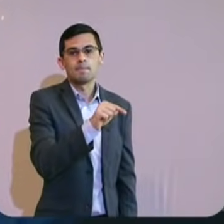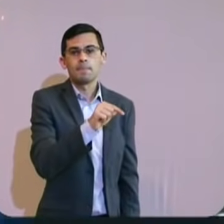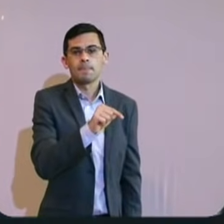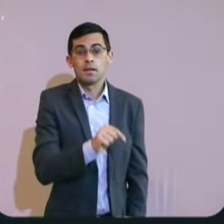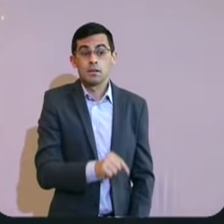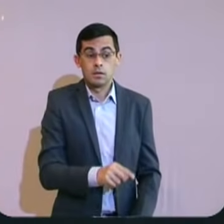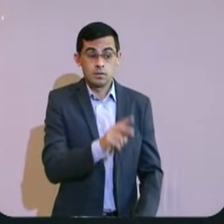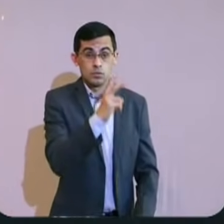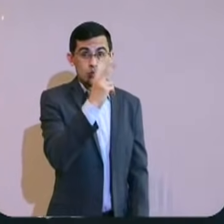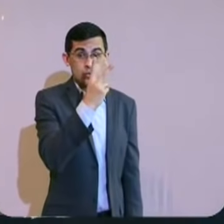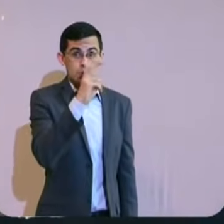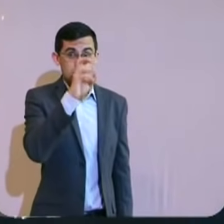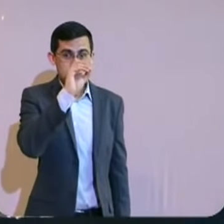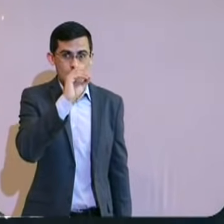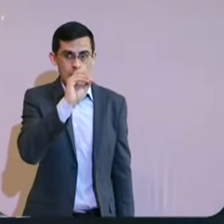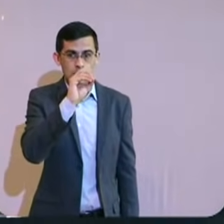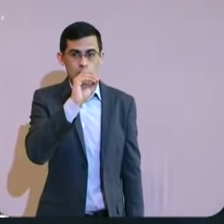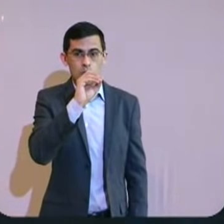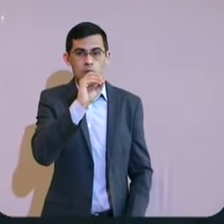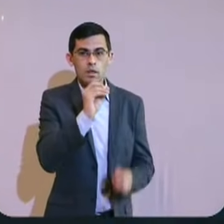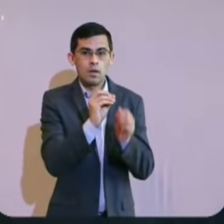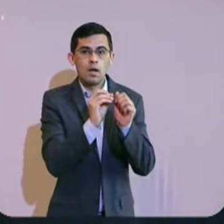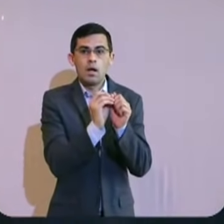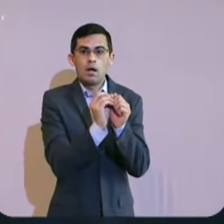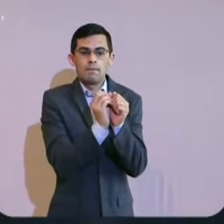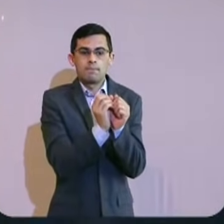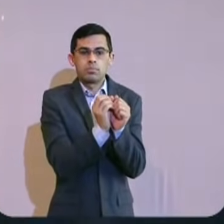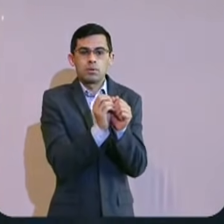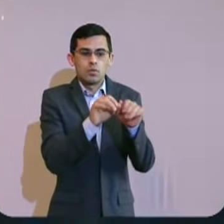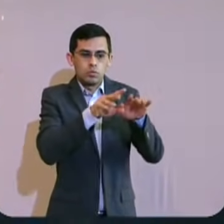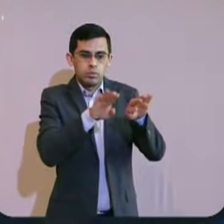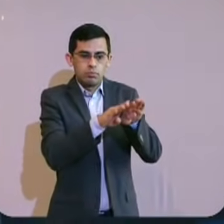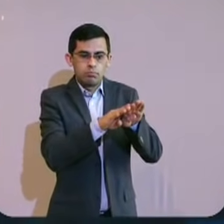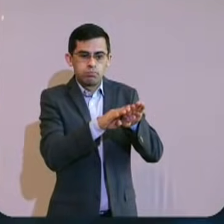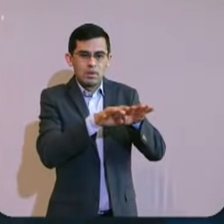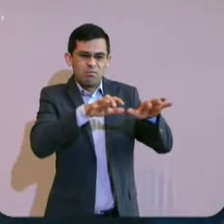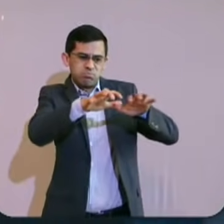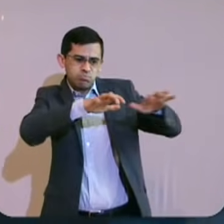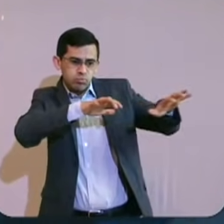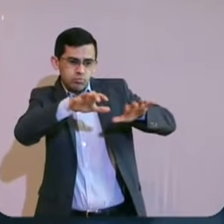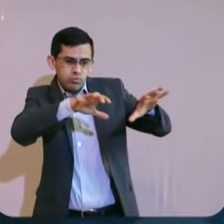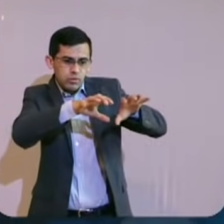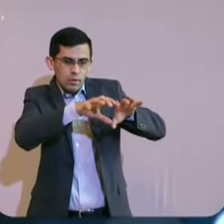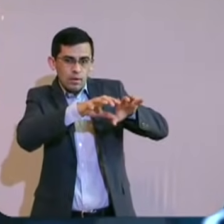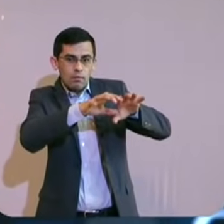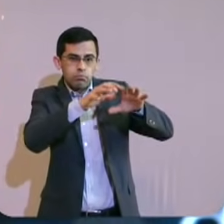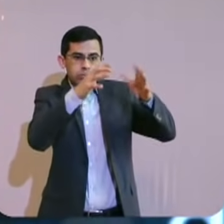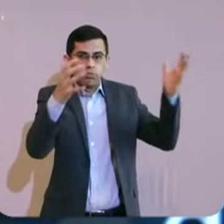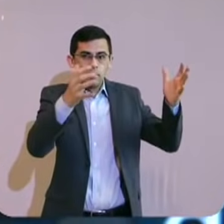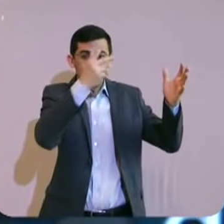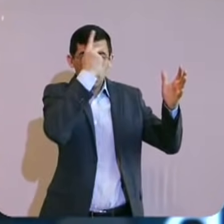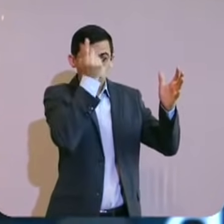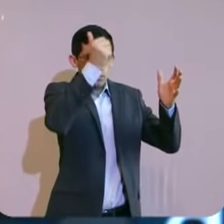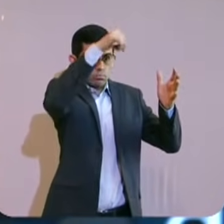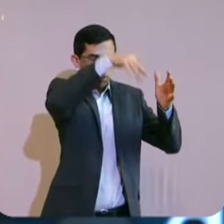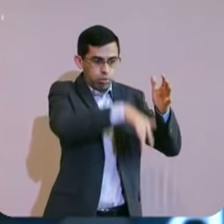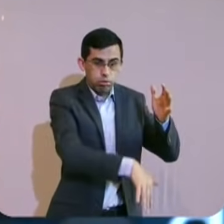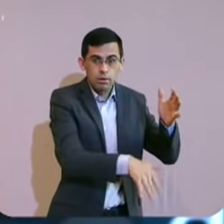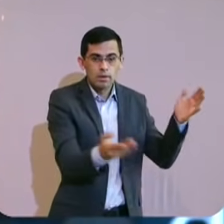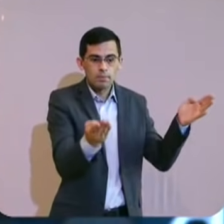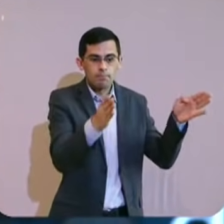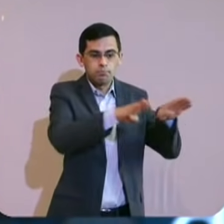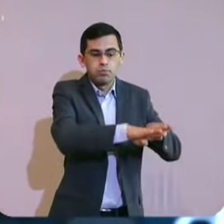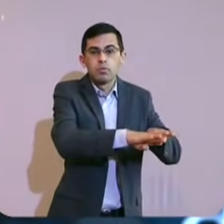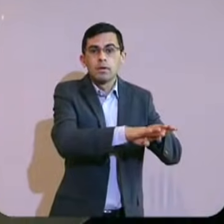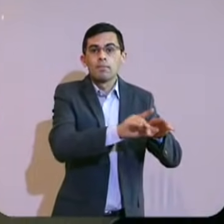aqueles 250 foram engolidos pela terra. Houve um terremoto e fez assim, chup, chup, e fechou.